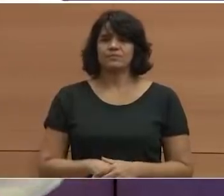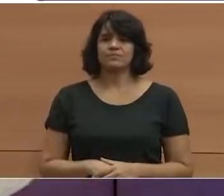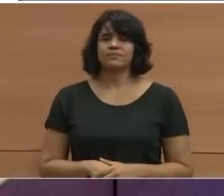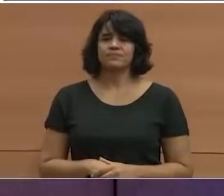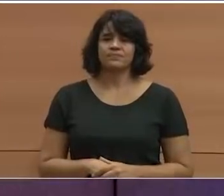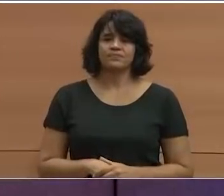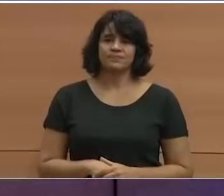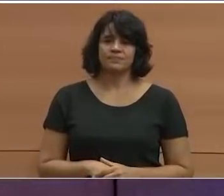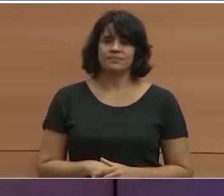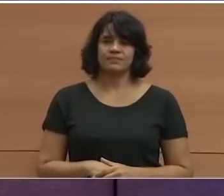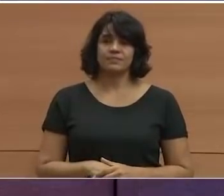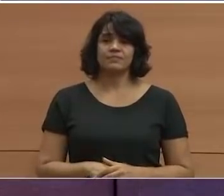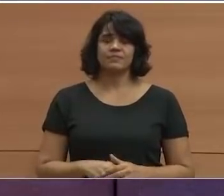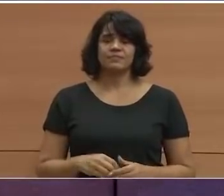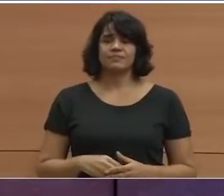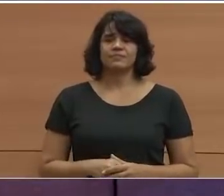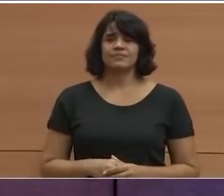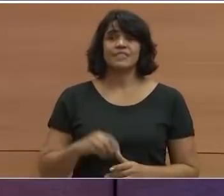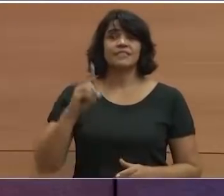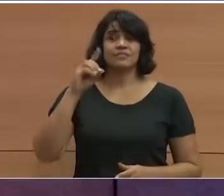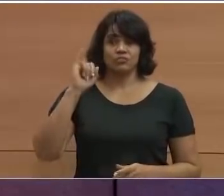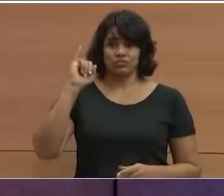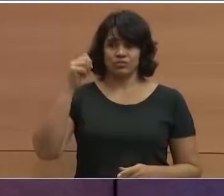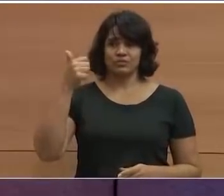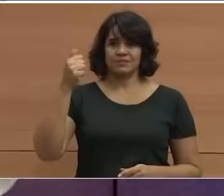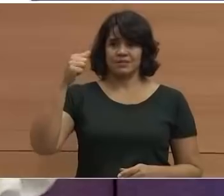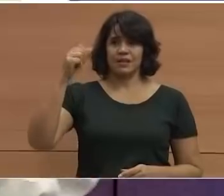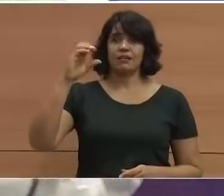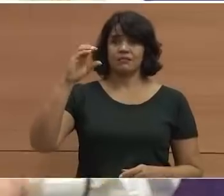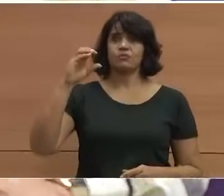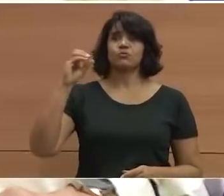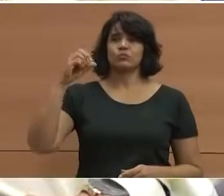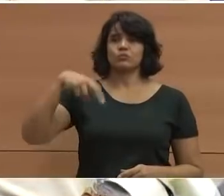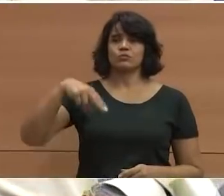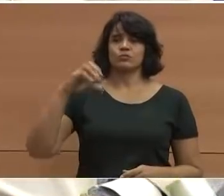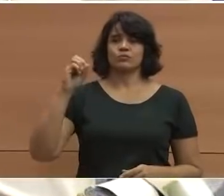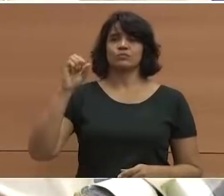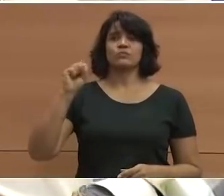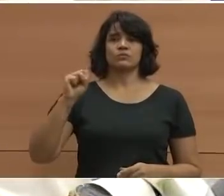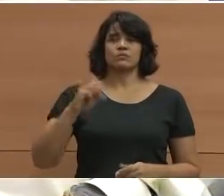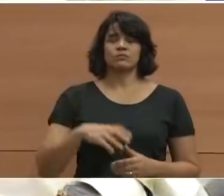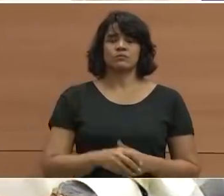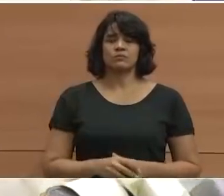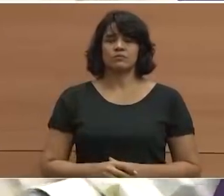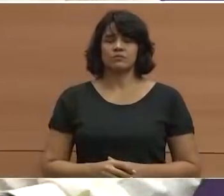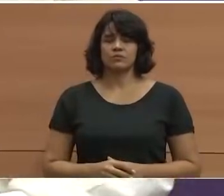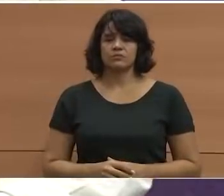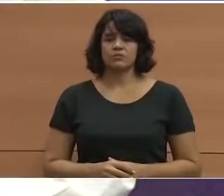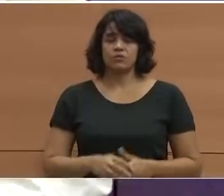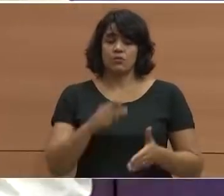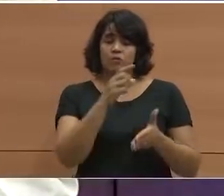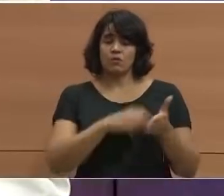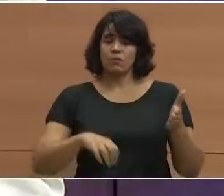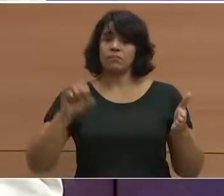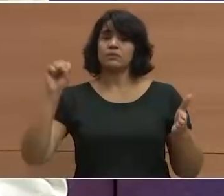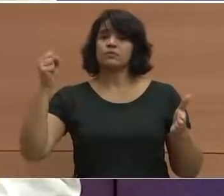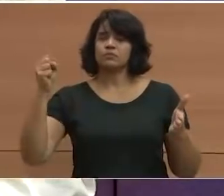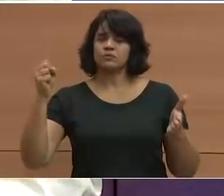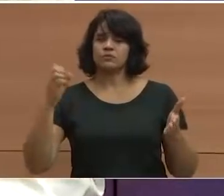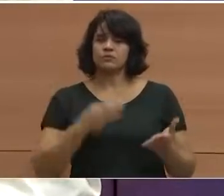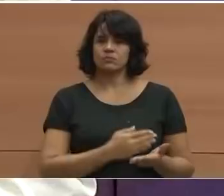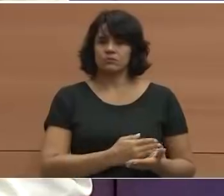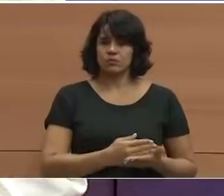Estevão foi morto a pedras. E capítulo 8 começa com o quê? Capítulo 8 de